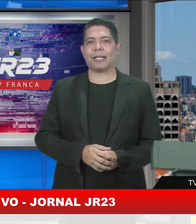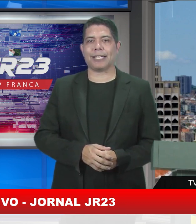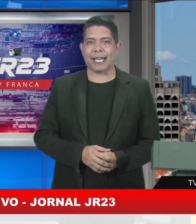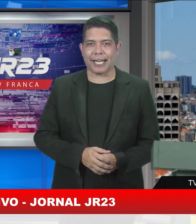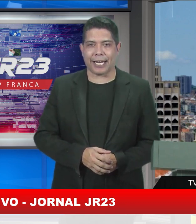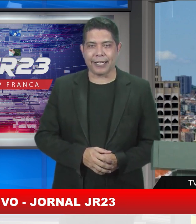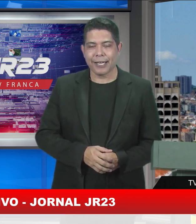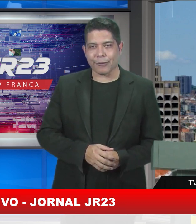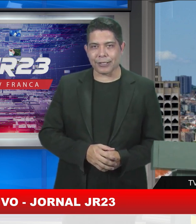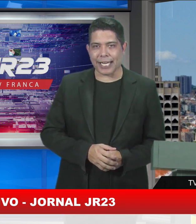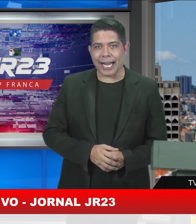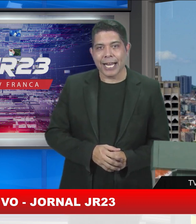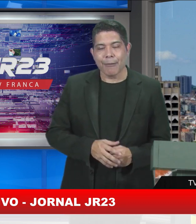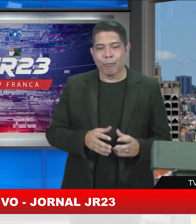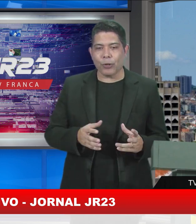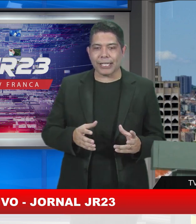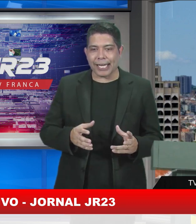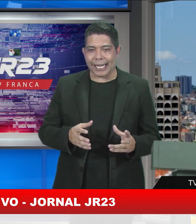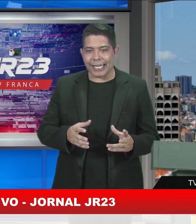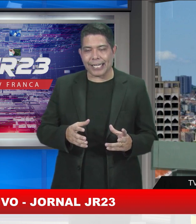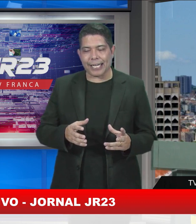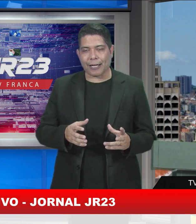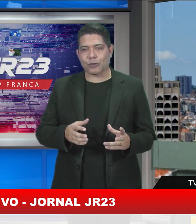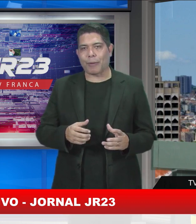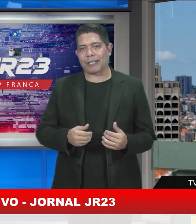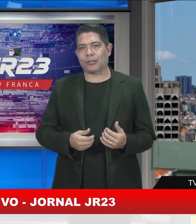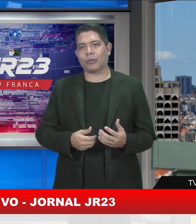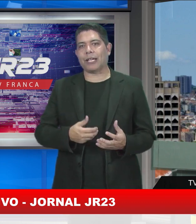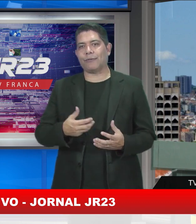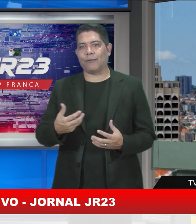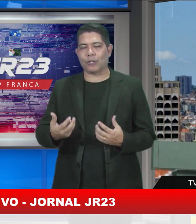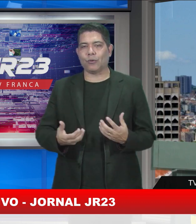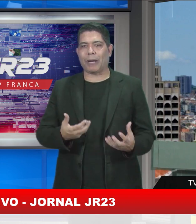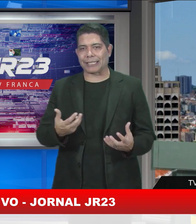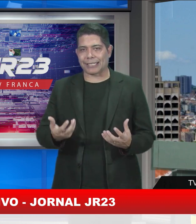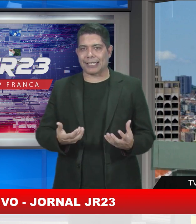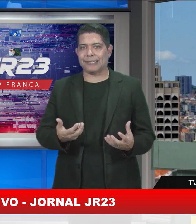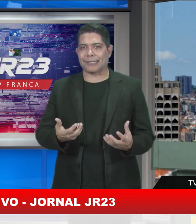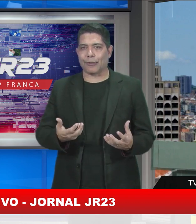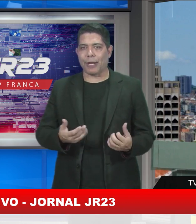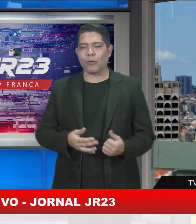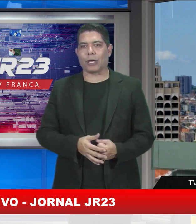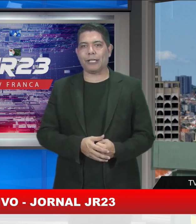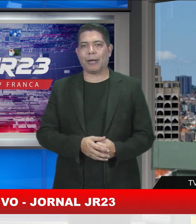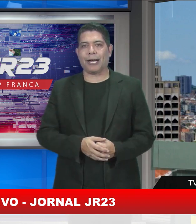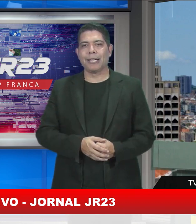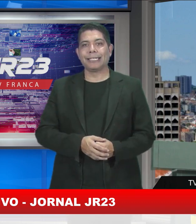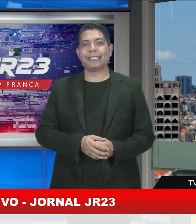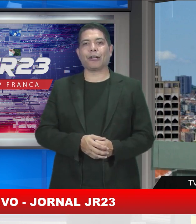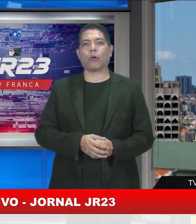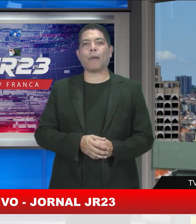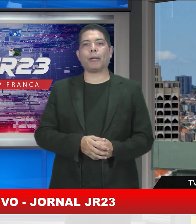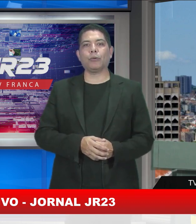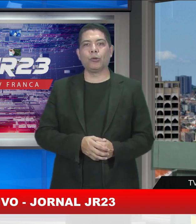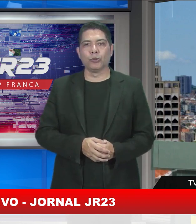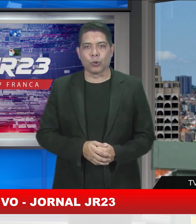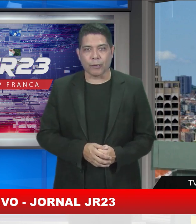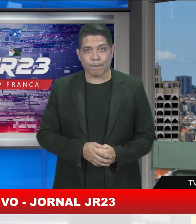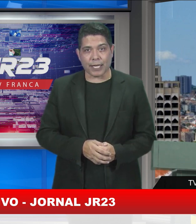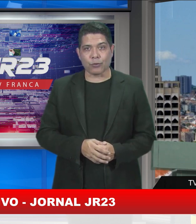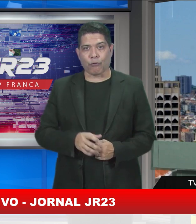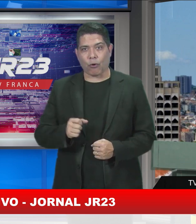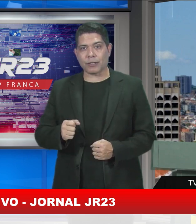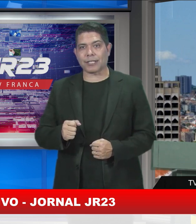seleção brasileira. Pois é, muita alegria. Aliás, o Brasil tem vivido bastante também o clima de Copa do